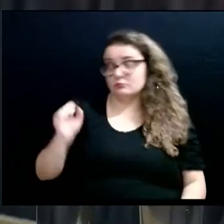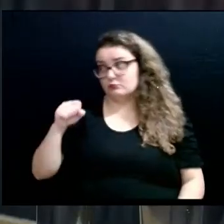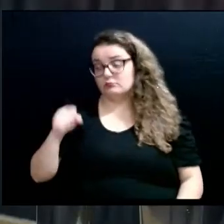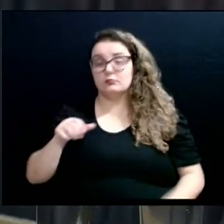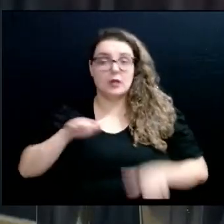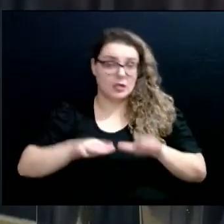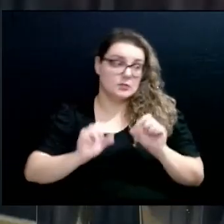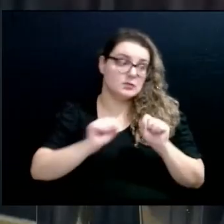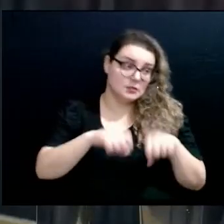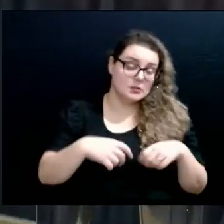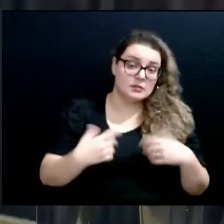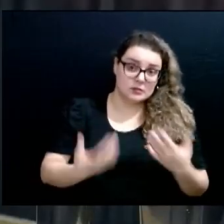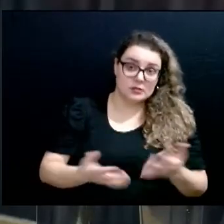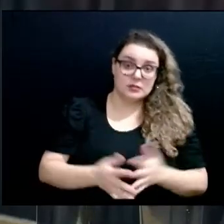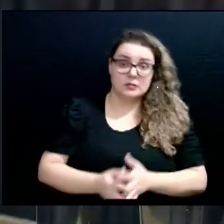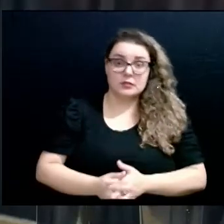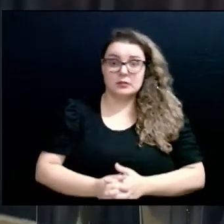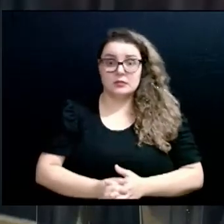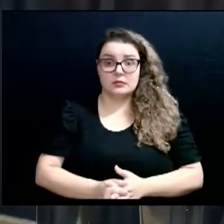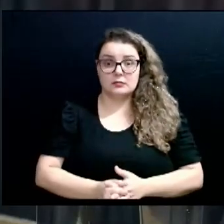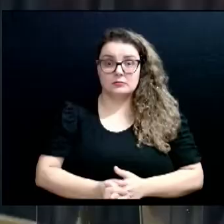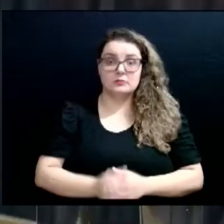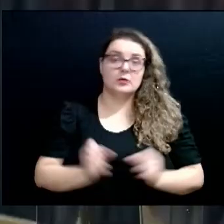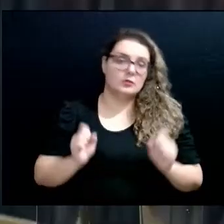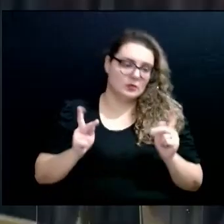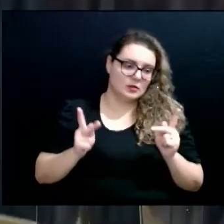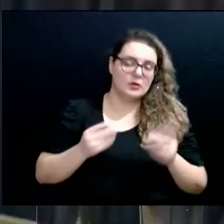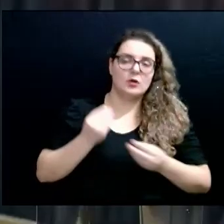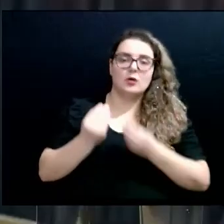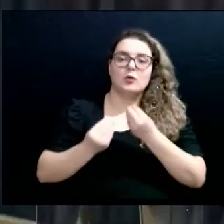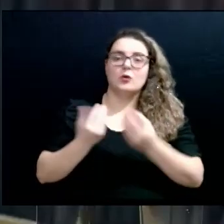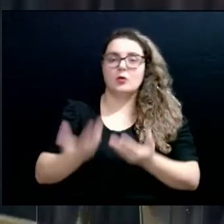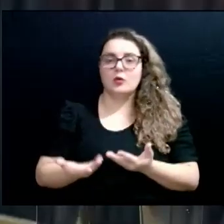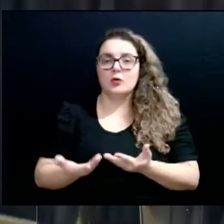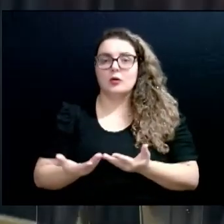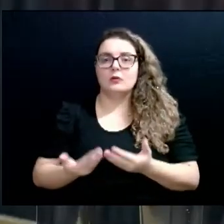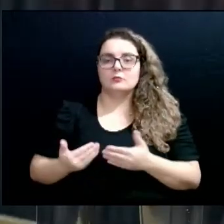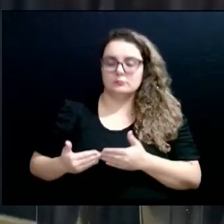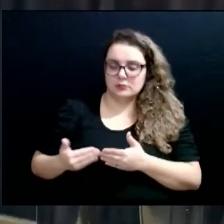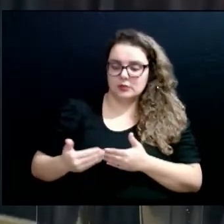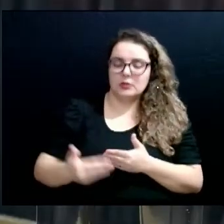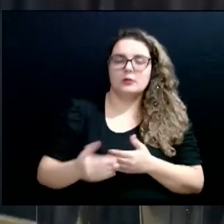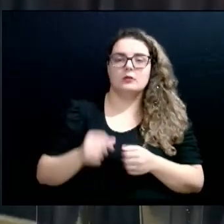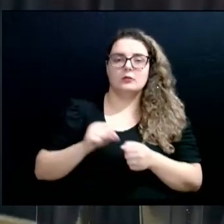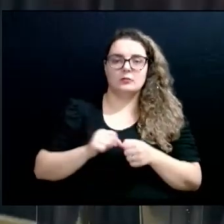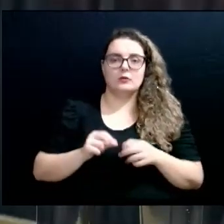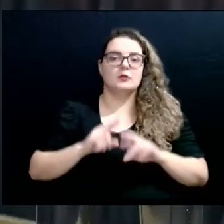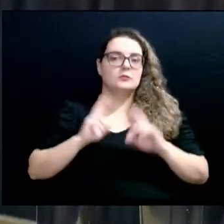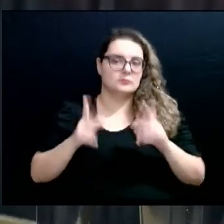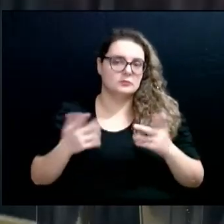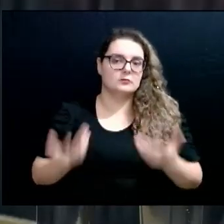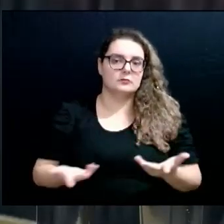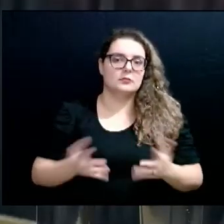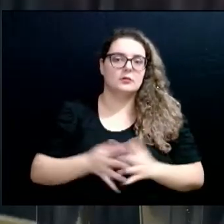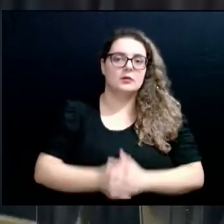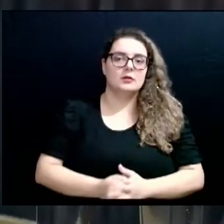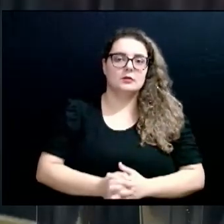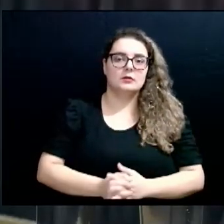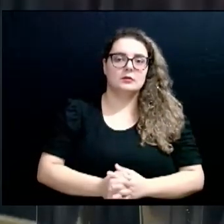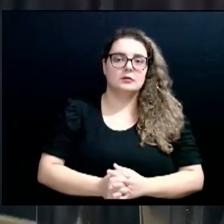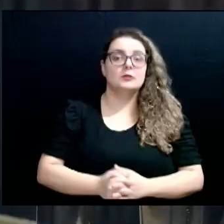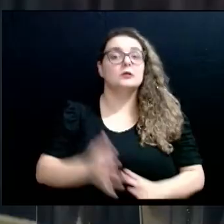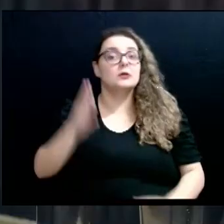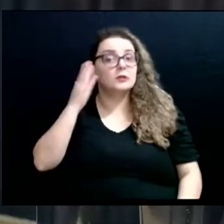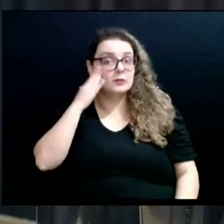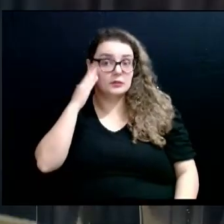né? Então tá bom, então como que eu vou daqui pra frente fazer diferente, né? E entender que a gente não